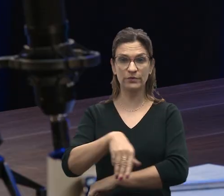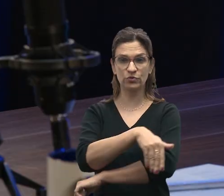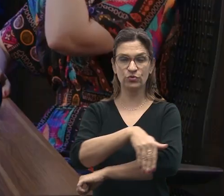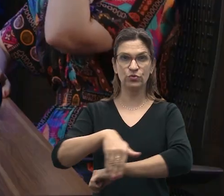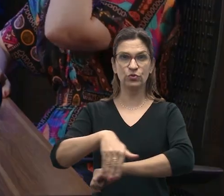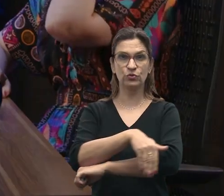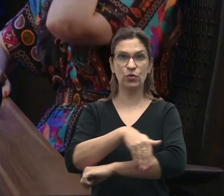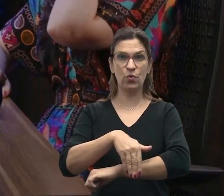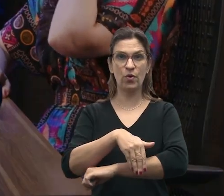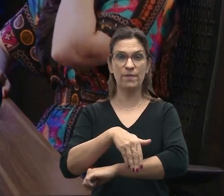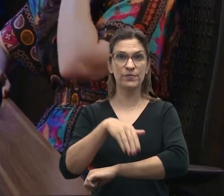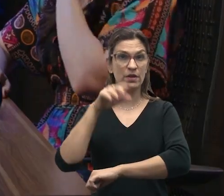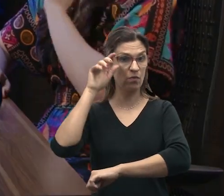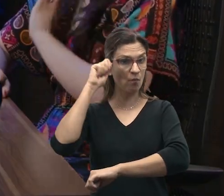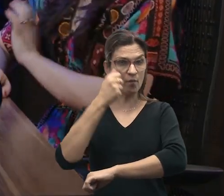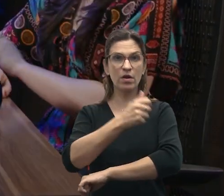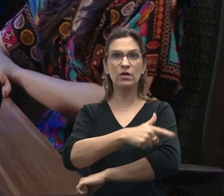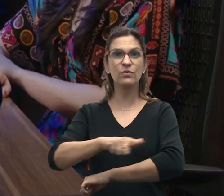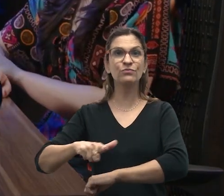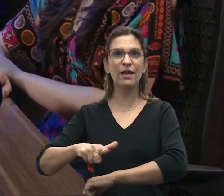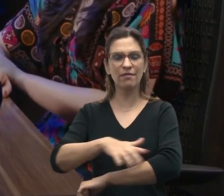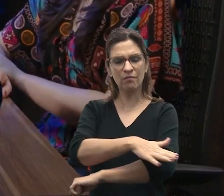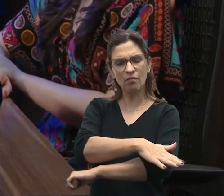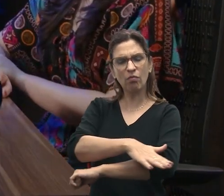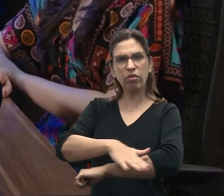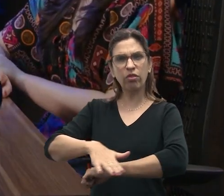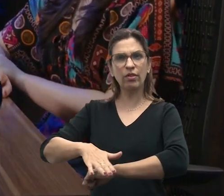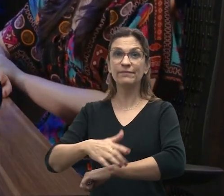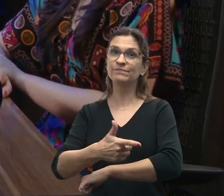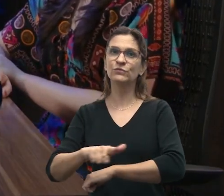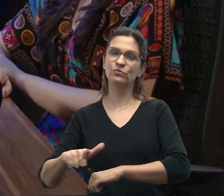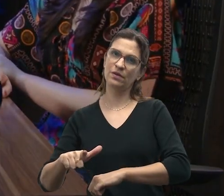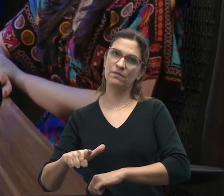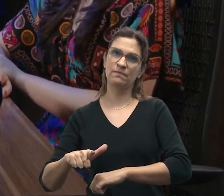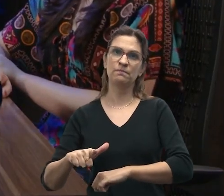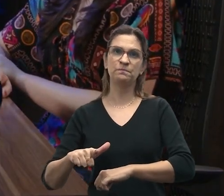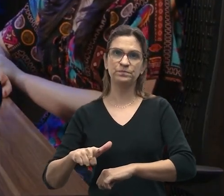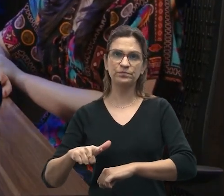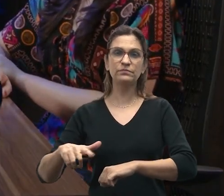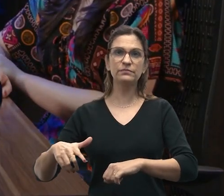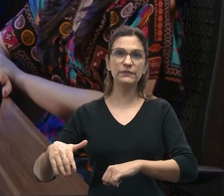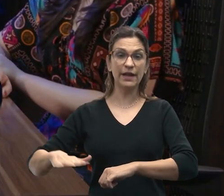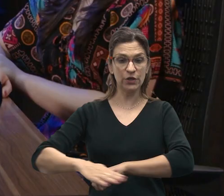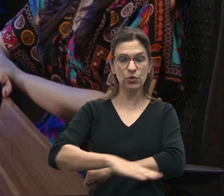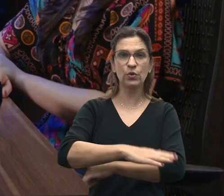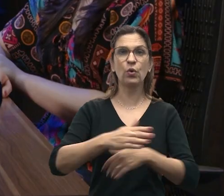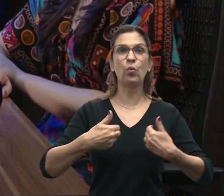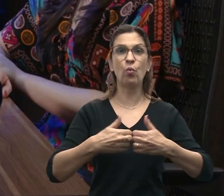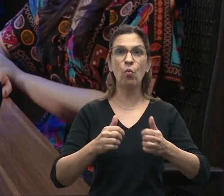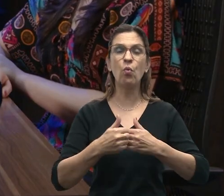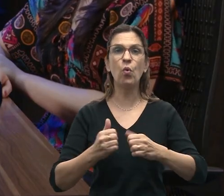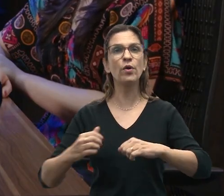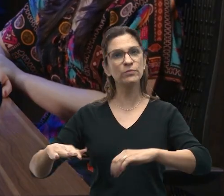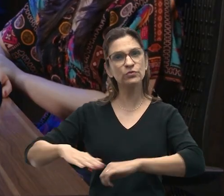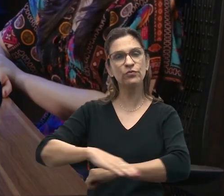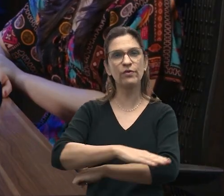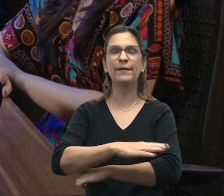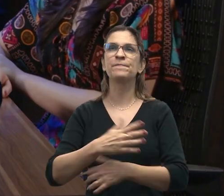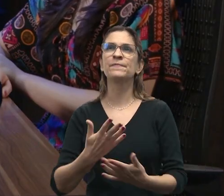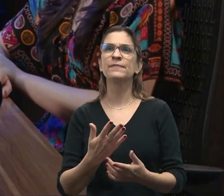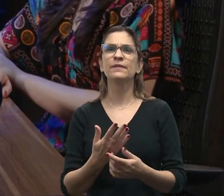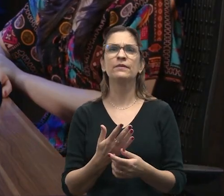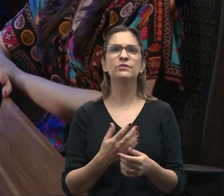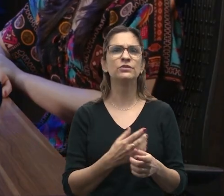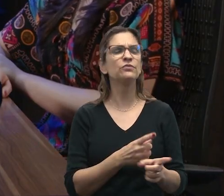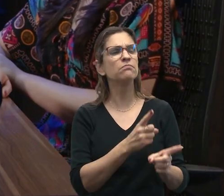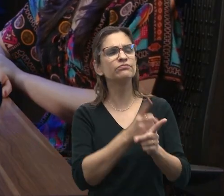sem asfalto, e que são vias de linha de ônibus. Então, a gente foi procurando quais são